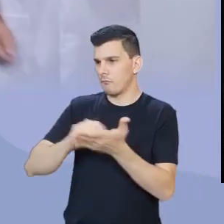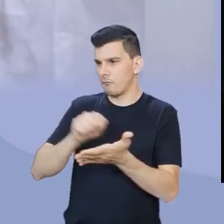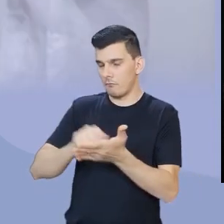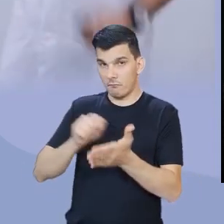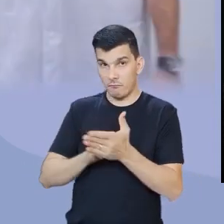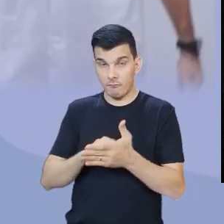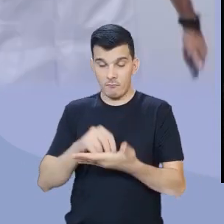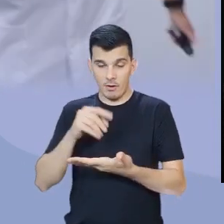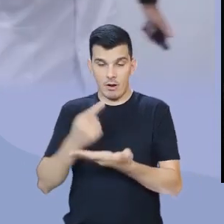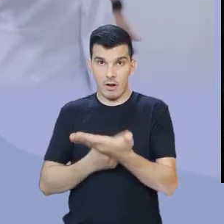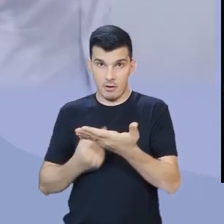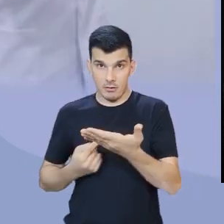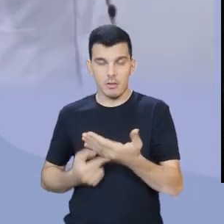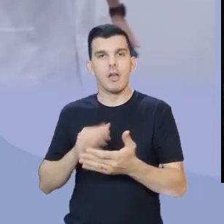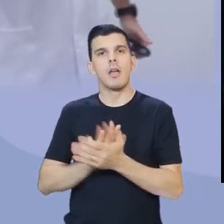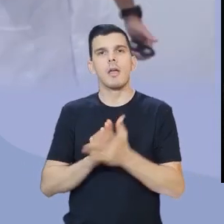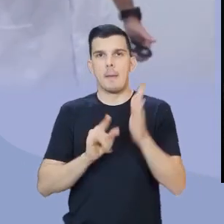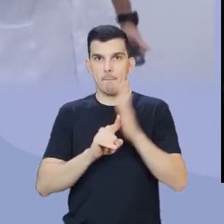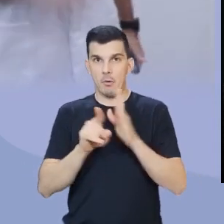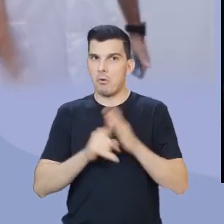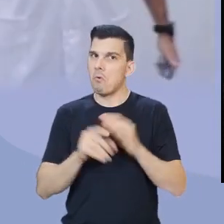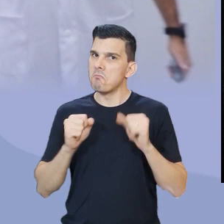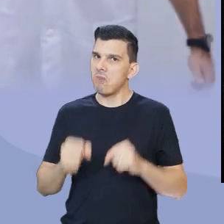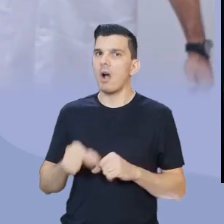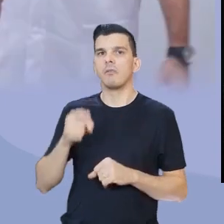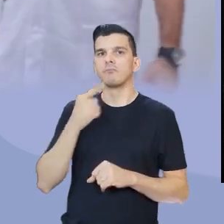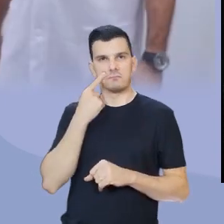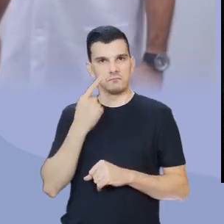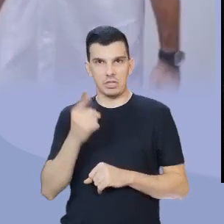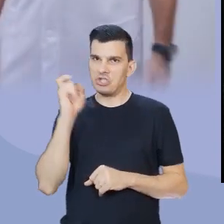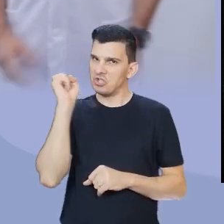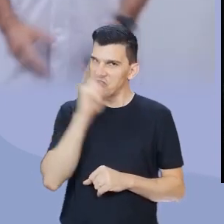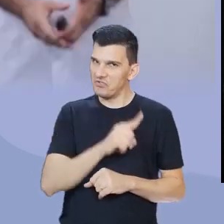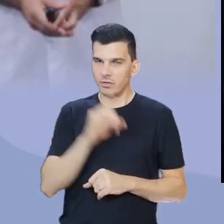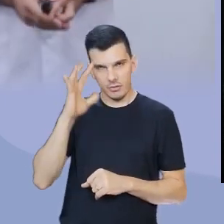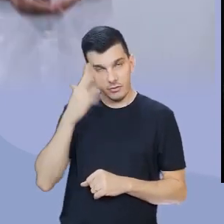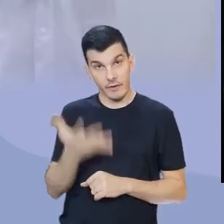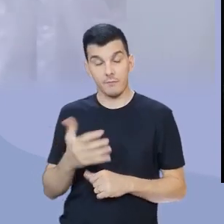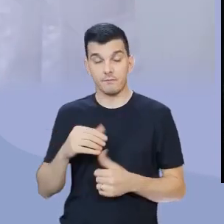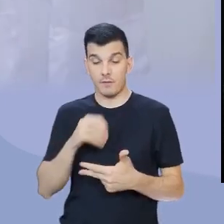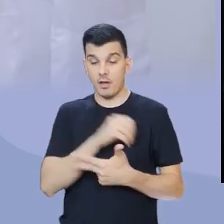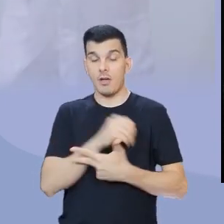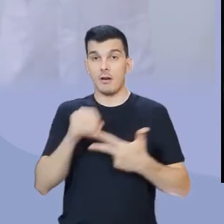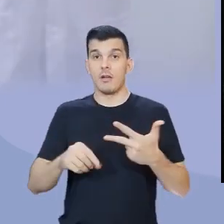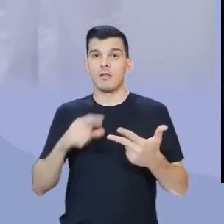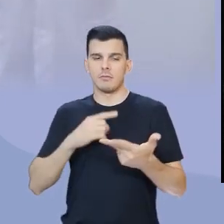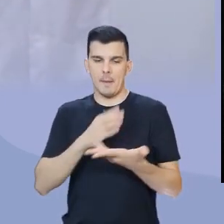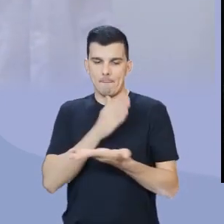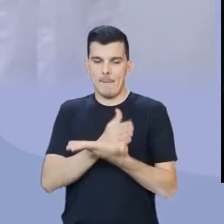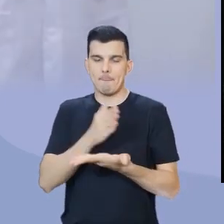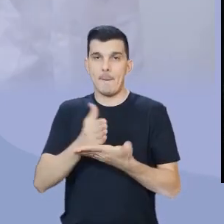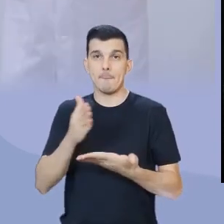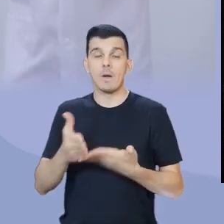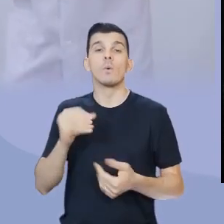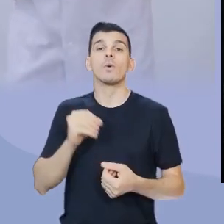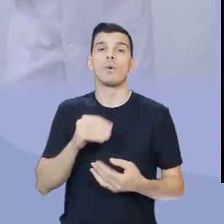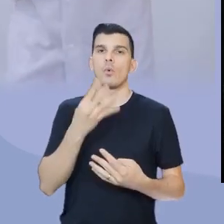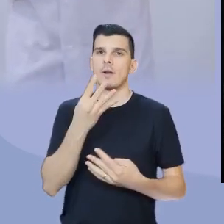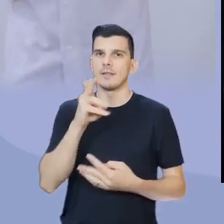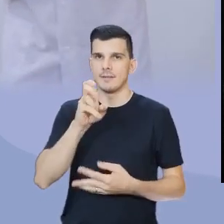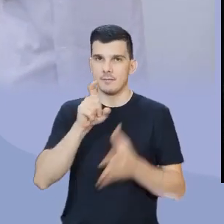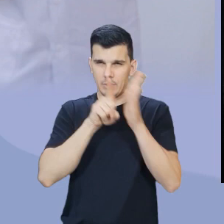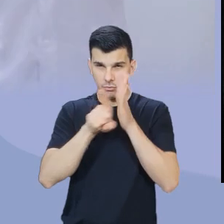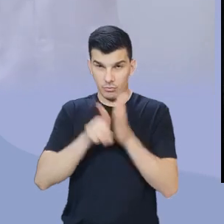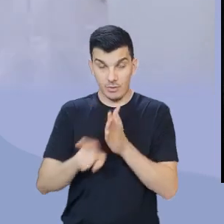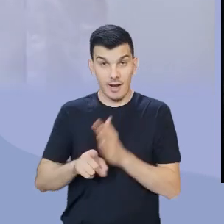questão do seu caderno. Essa questão pode considerar uma questão difícil. O Enem, ele vai ter, você vai ter no Enem, das 45